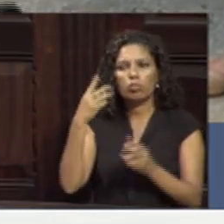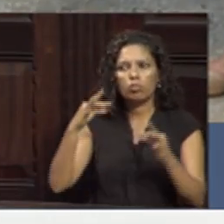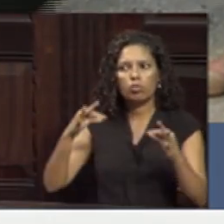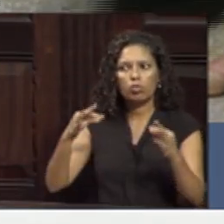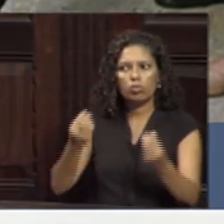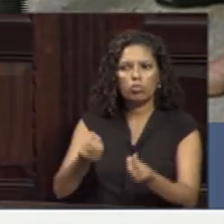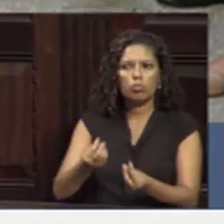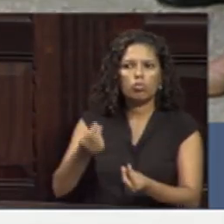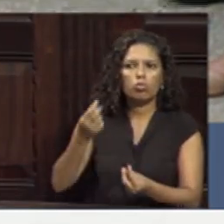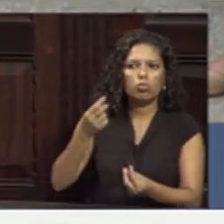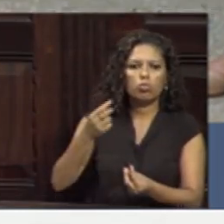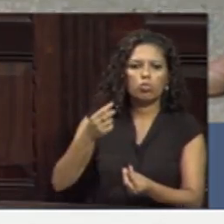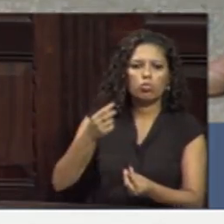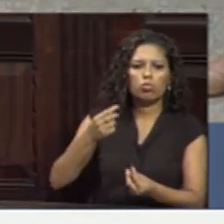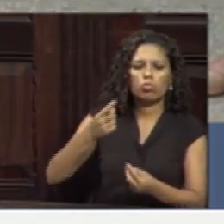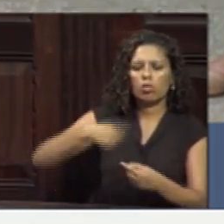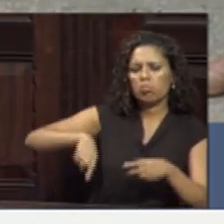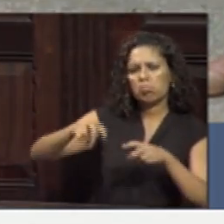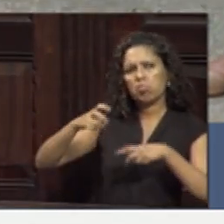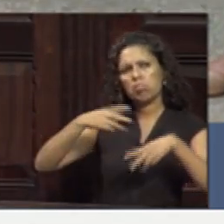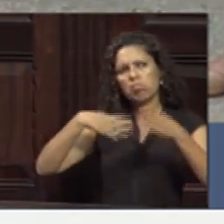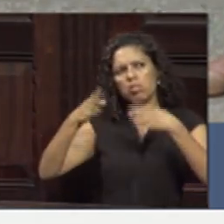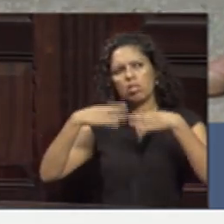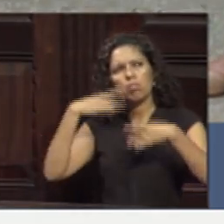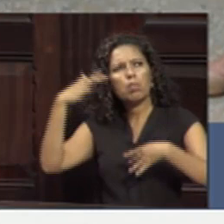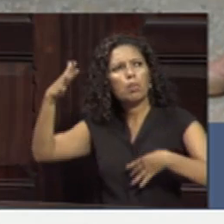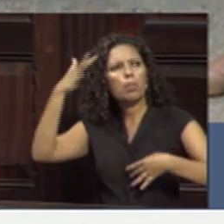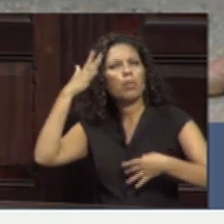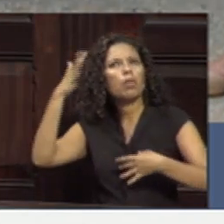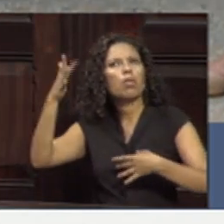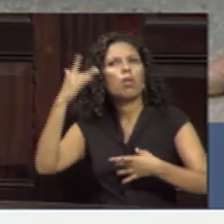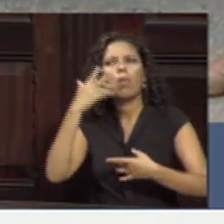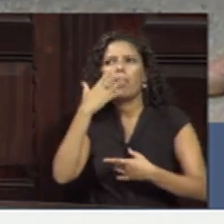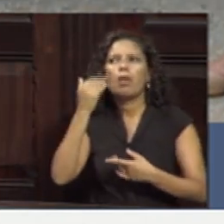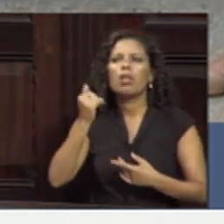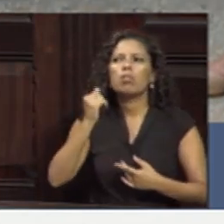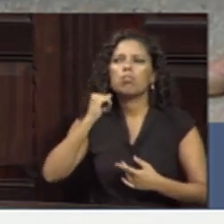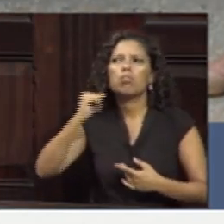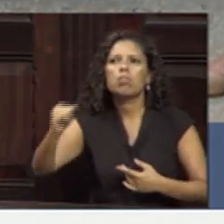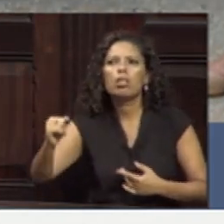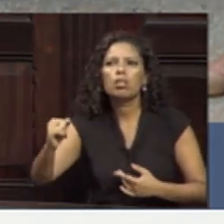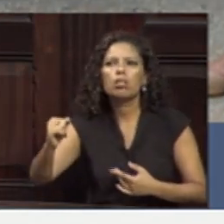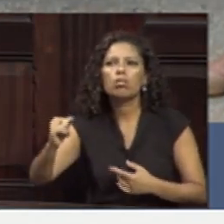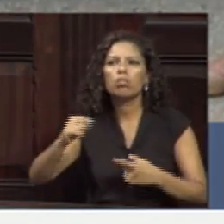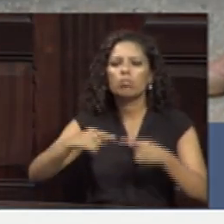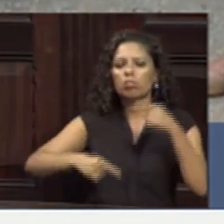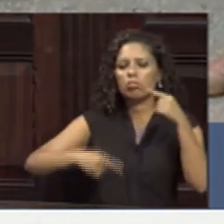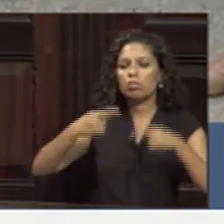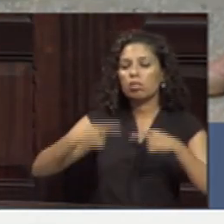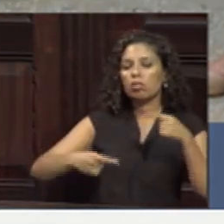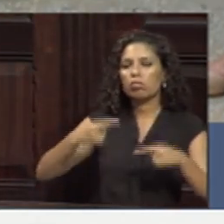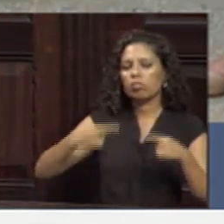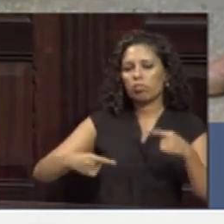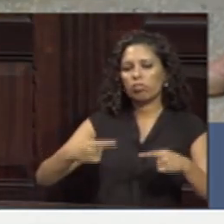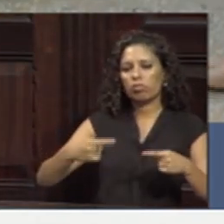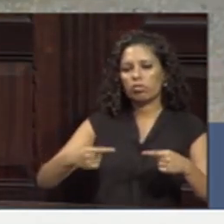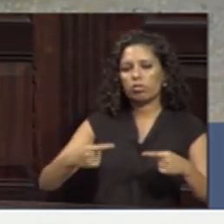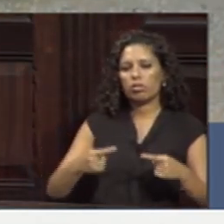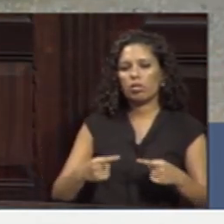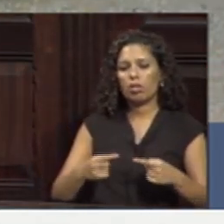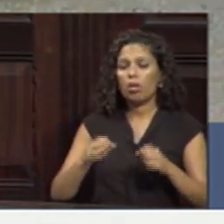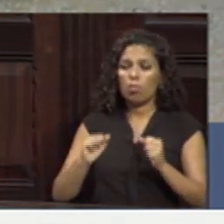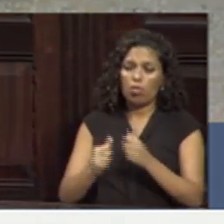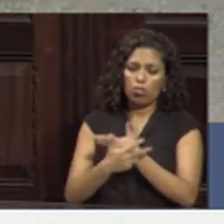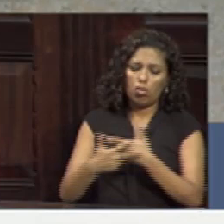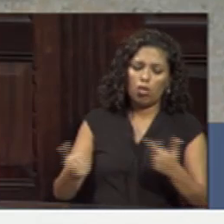execução, mas é uma execução política, ao que tudo indica, sujeito a uma investigação. Pode ter outros